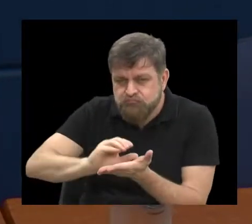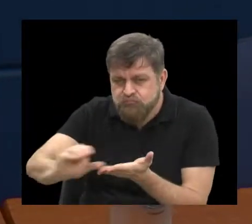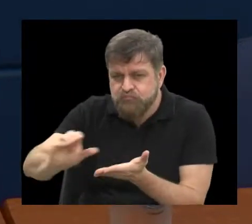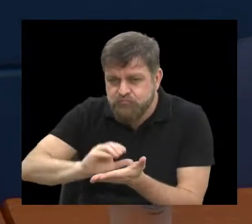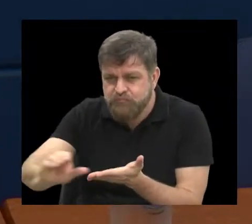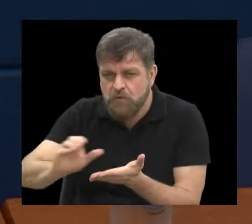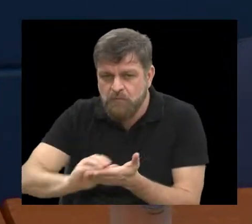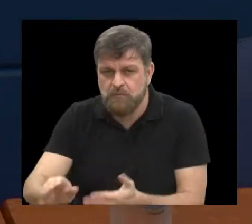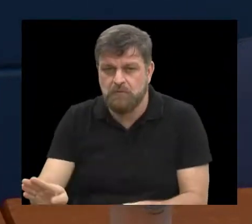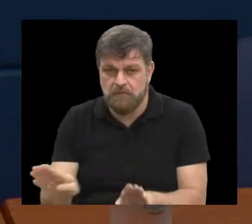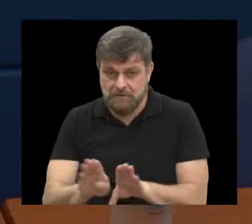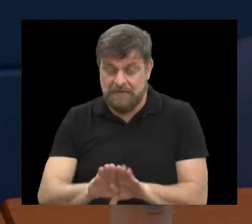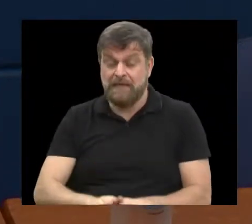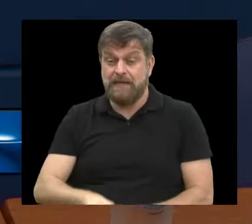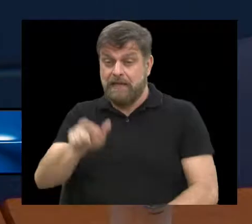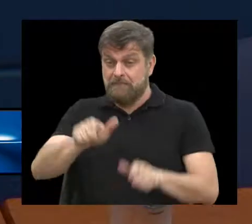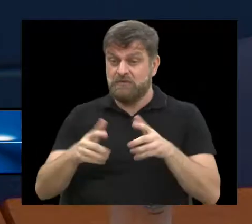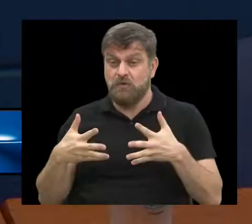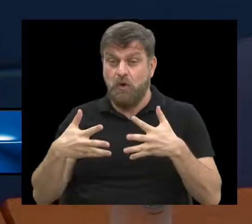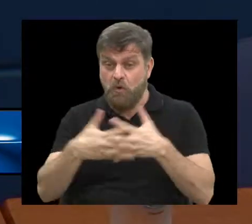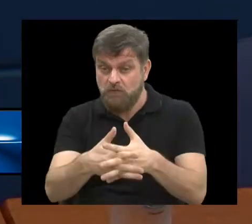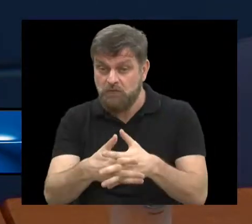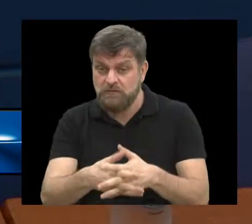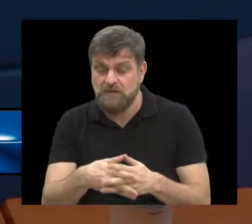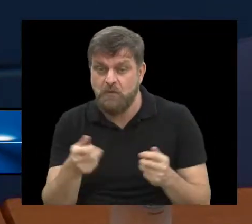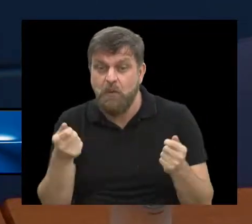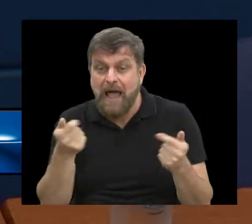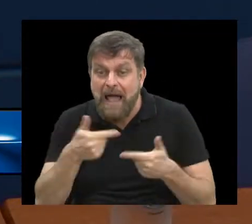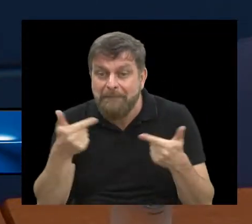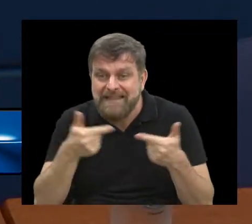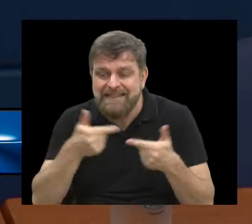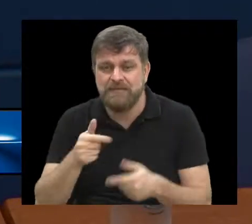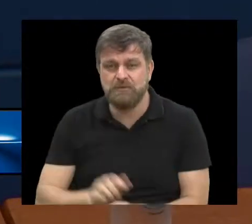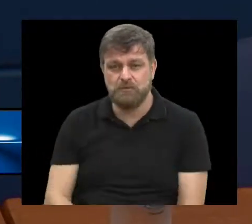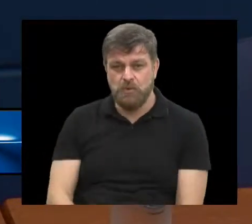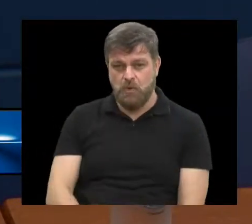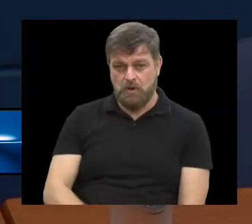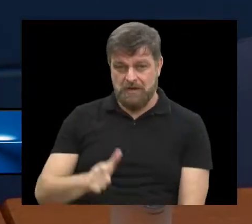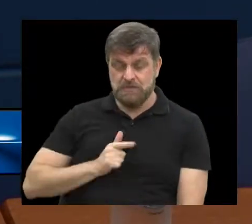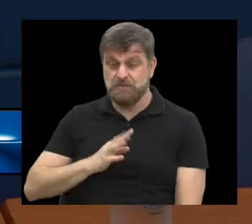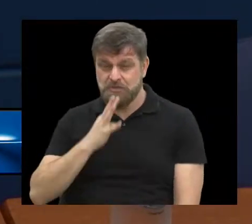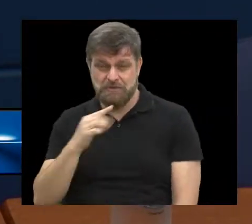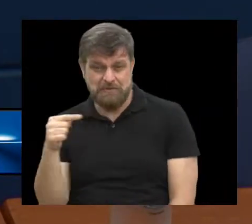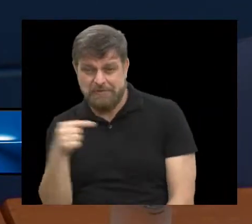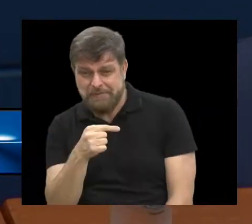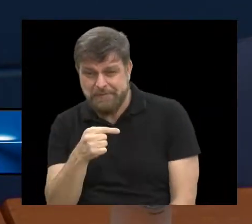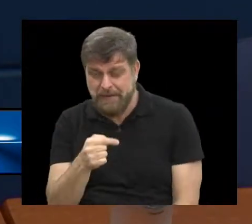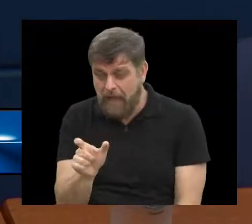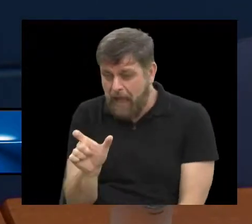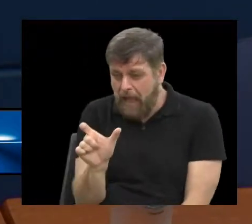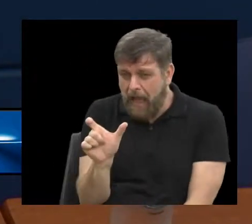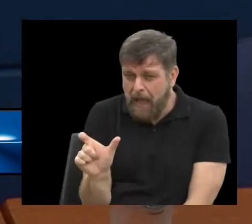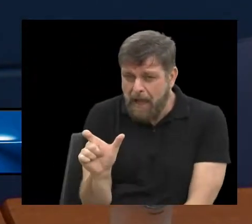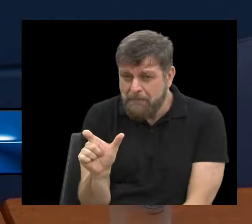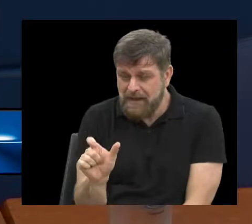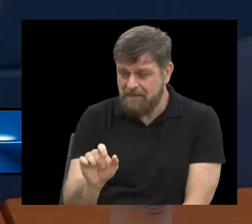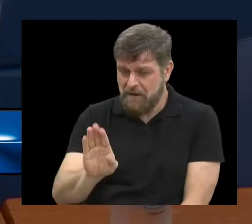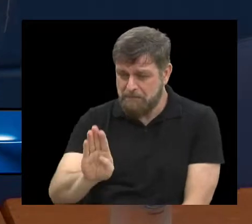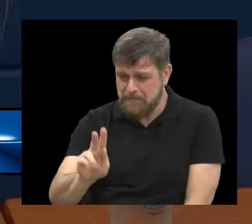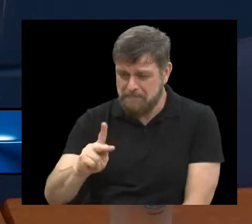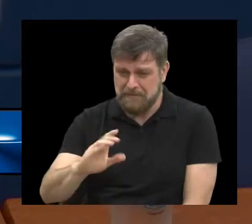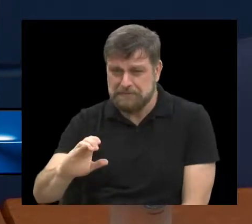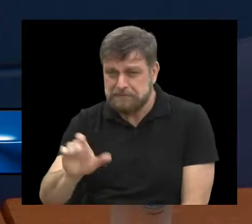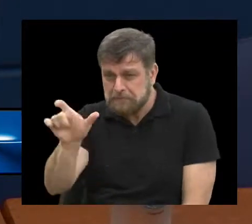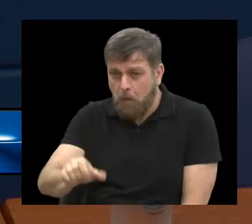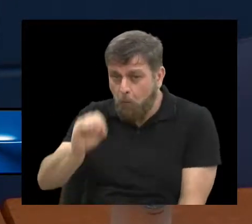apelido. Muitas vezes a gente conhece algo muito mais pelo apelido do que pelo próprio nome, né? E eu